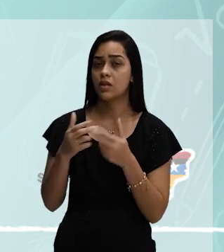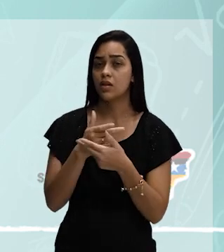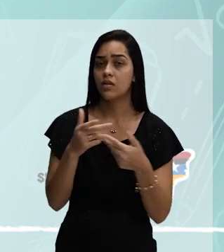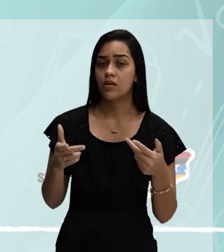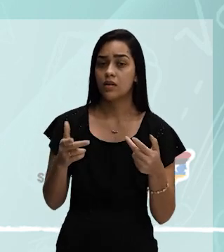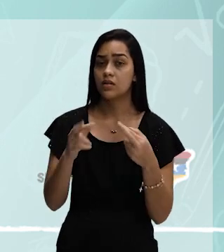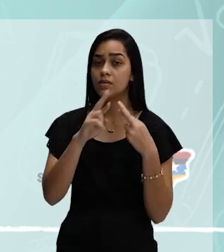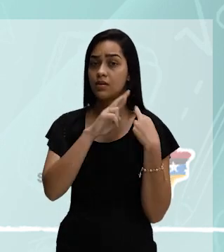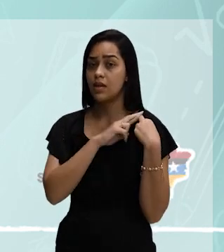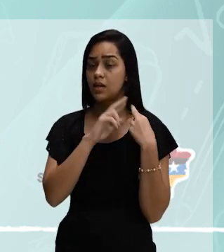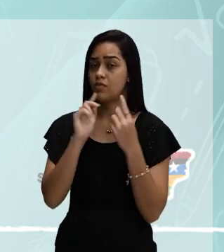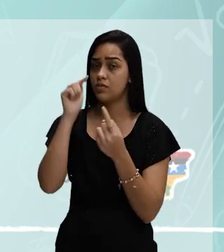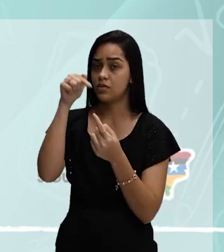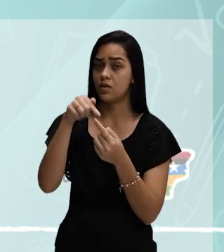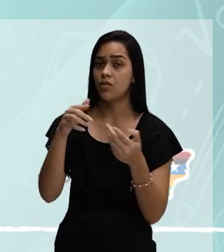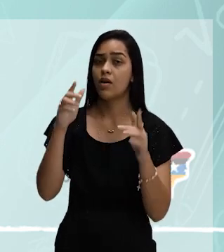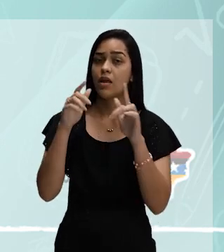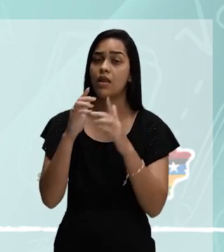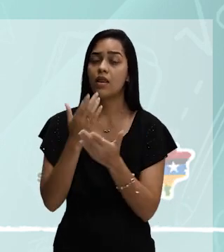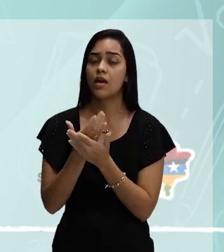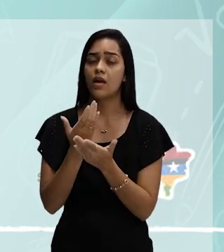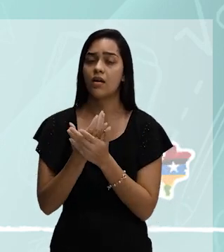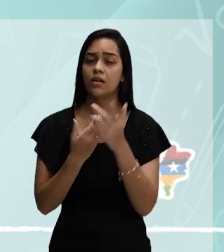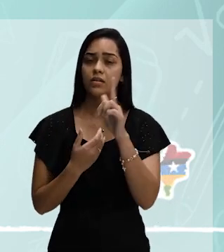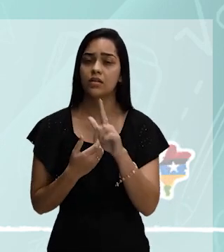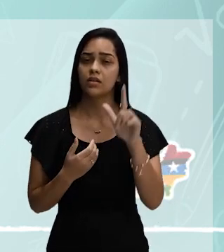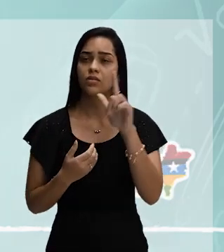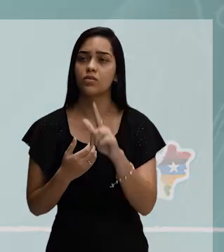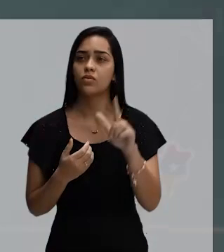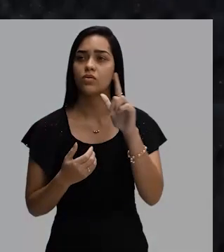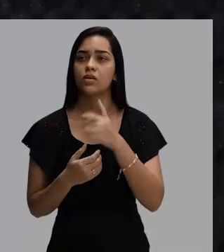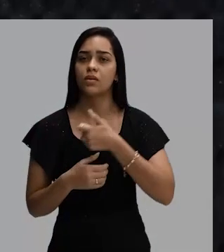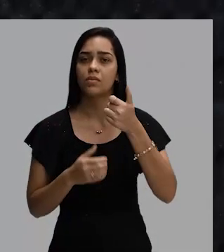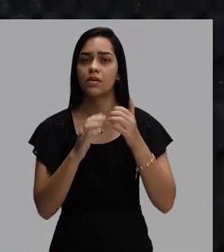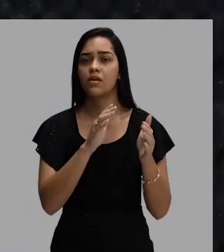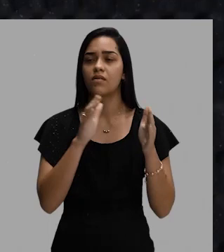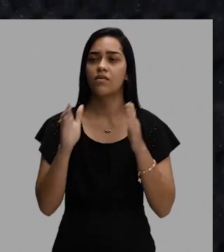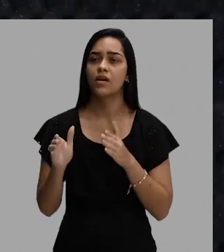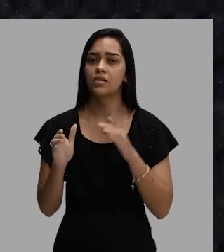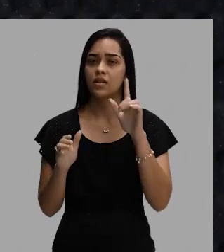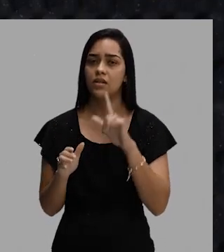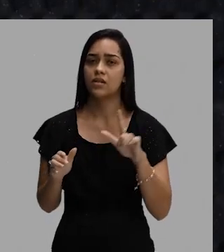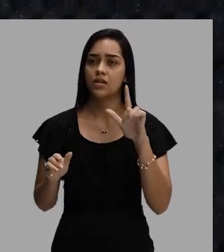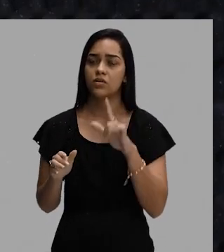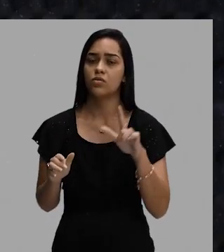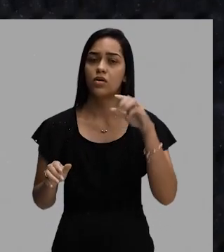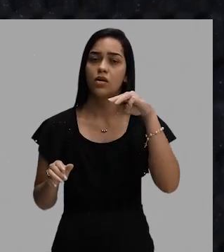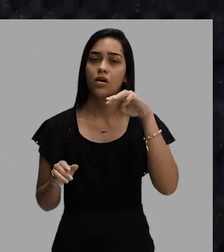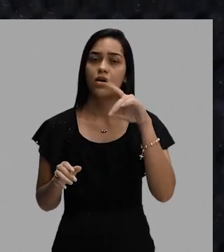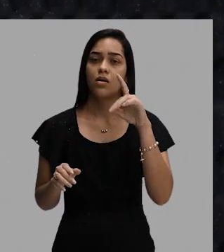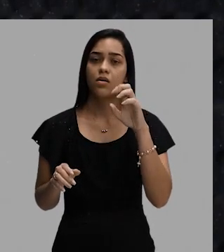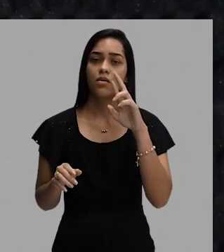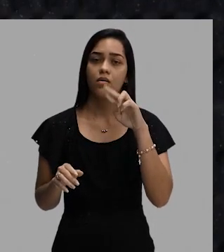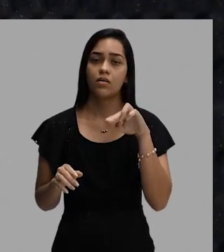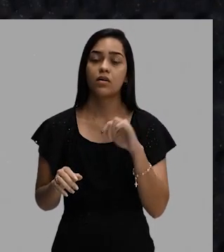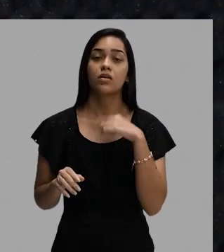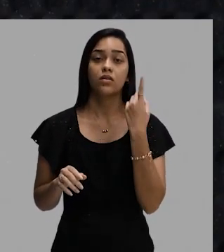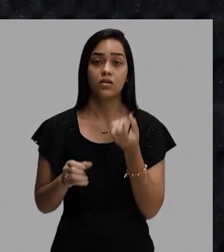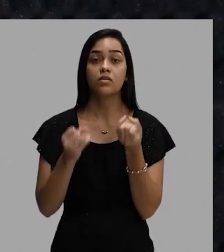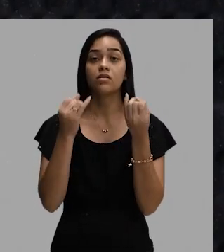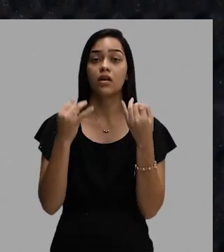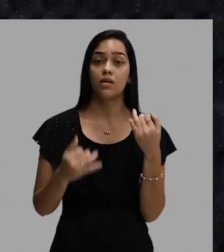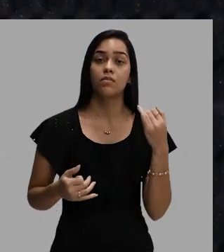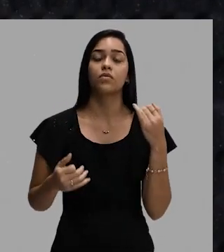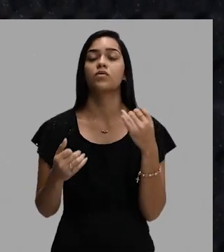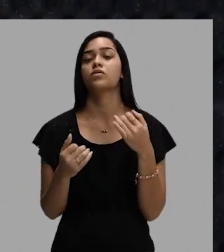diversas funções. Na aula de literatura, na primeira fase da literatura moderna, nós falamos dos manifestos